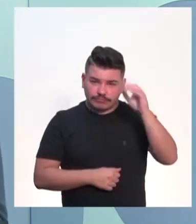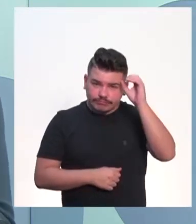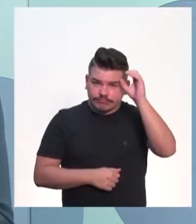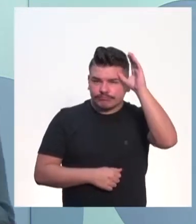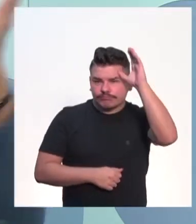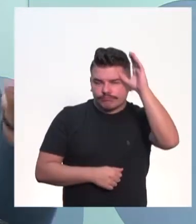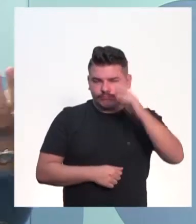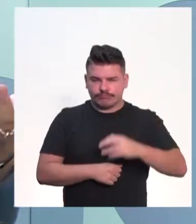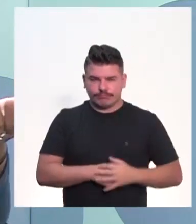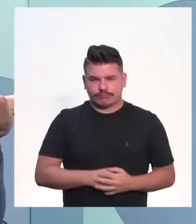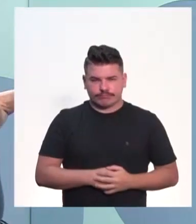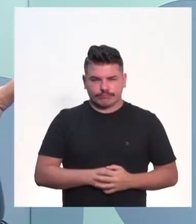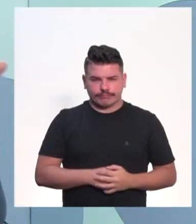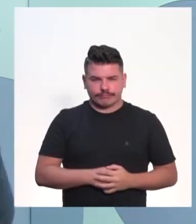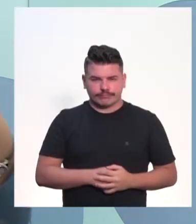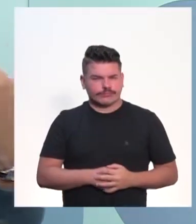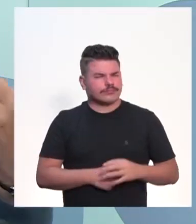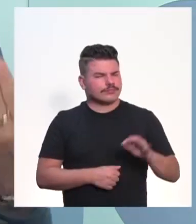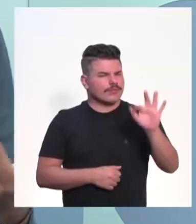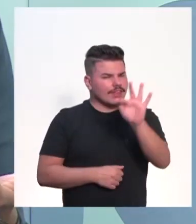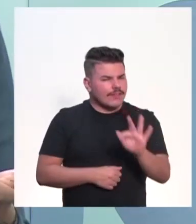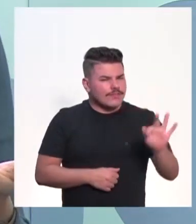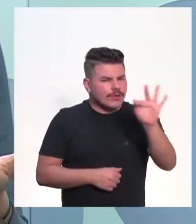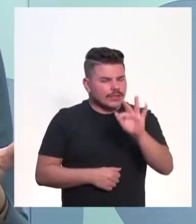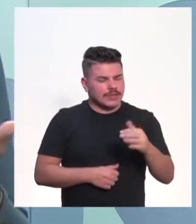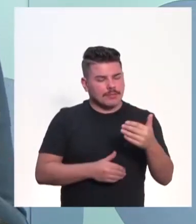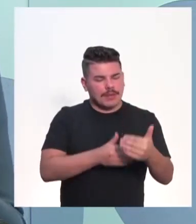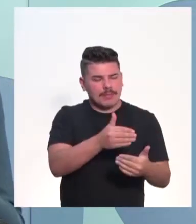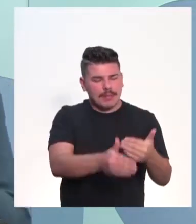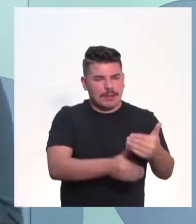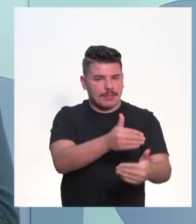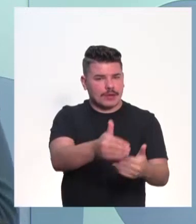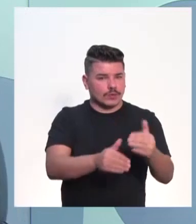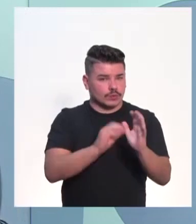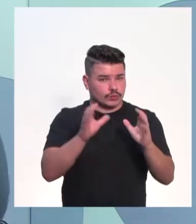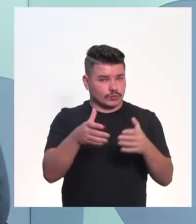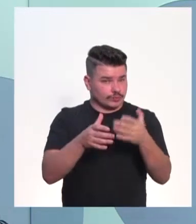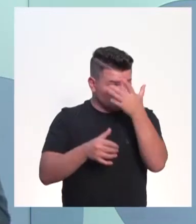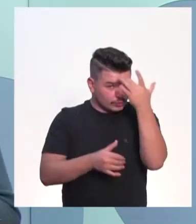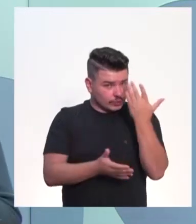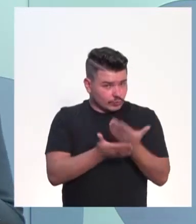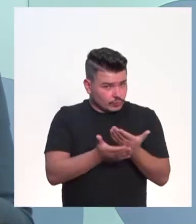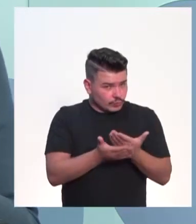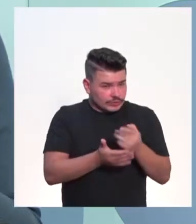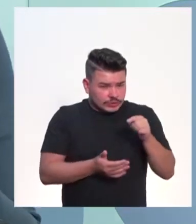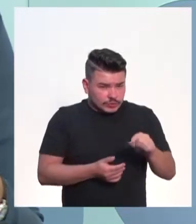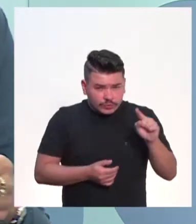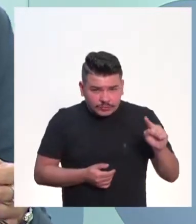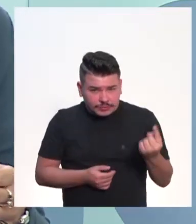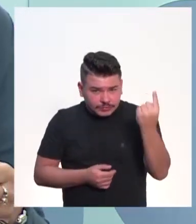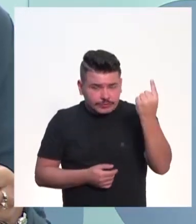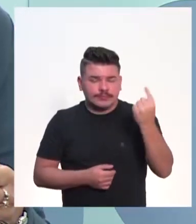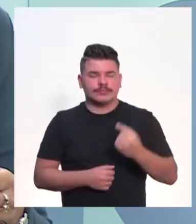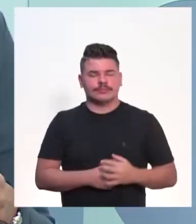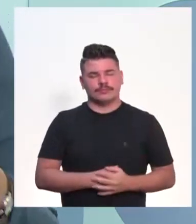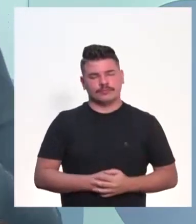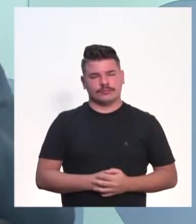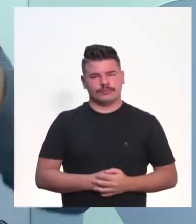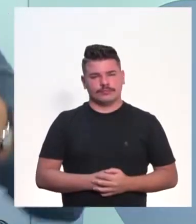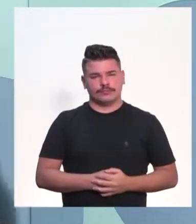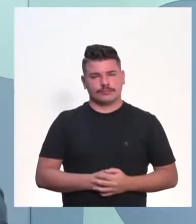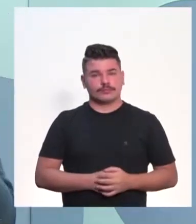que a faculdade é o próximo passo para alguém que estuda? É isso que a gente vai falar agora. Se a gente for pensar